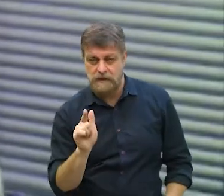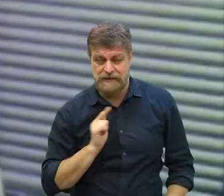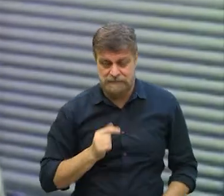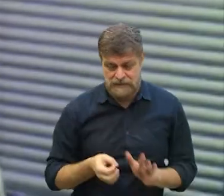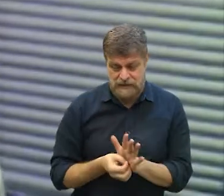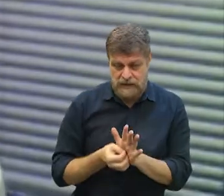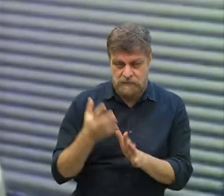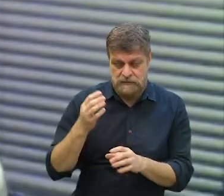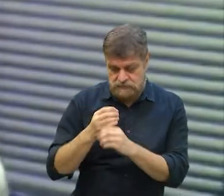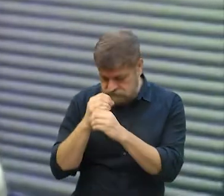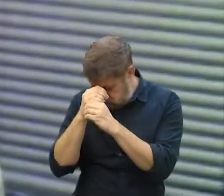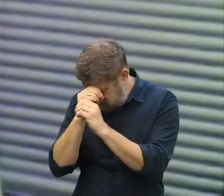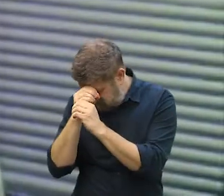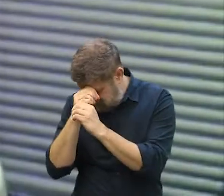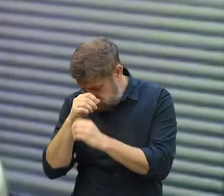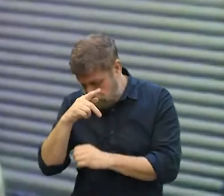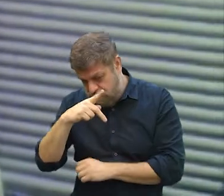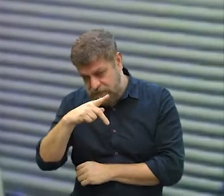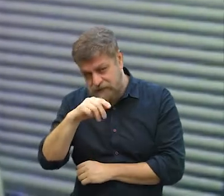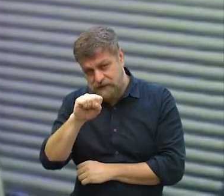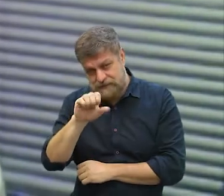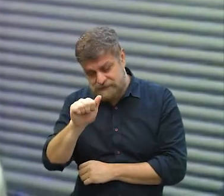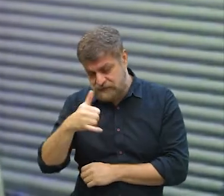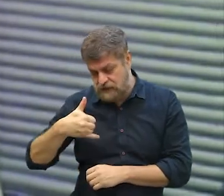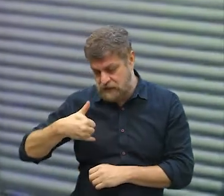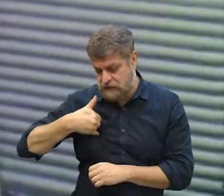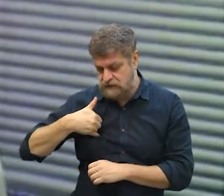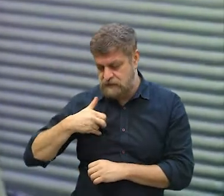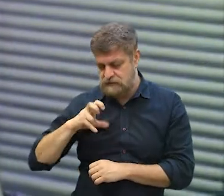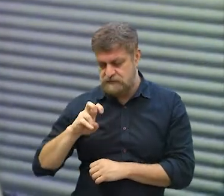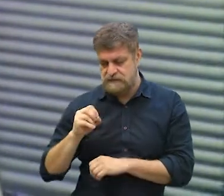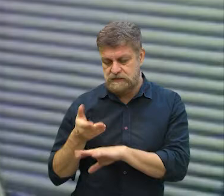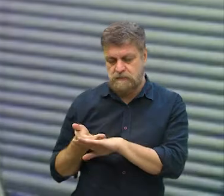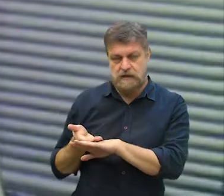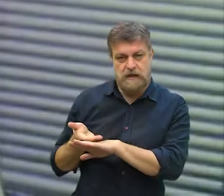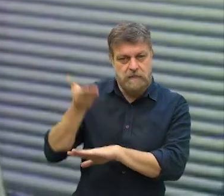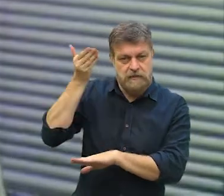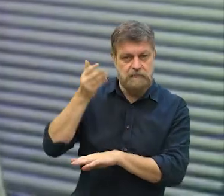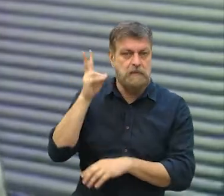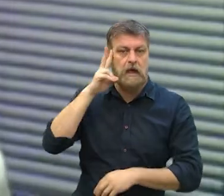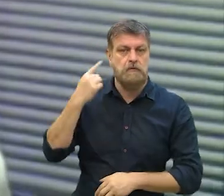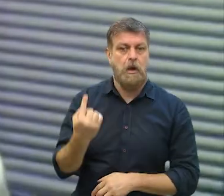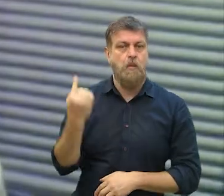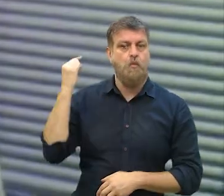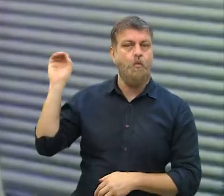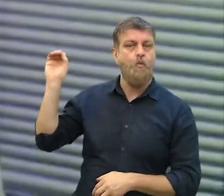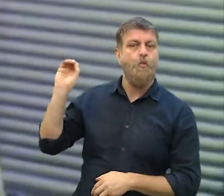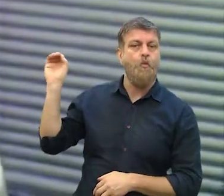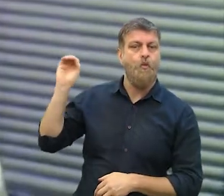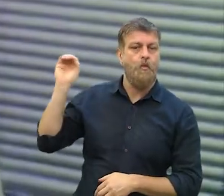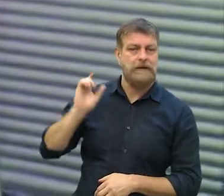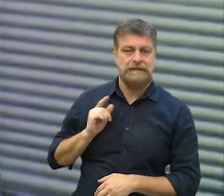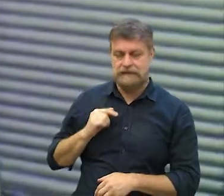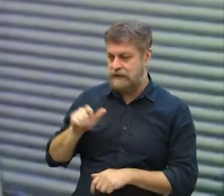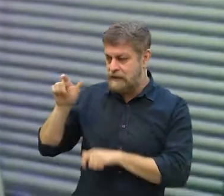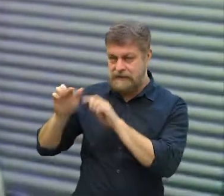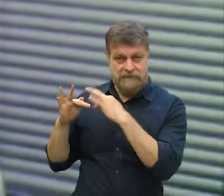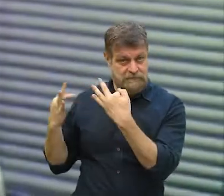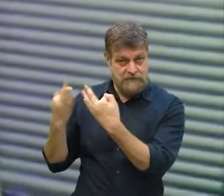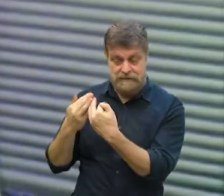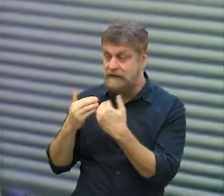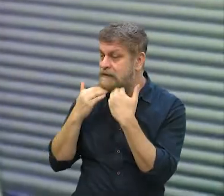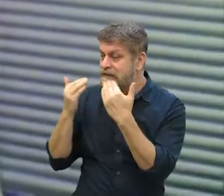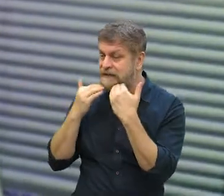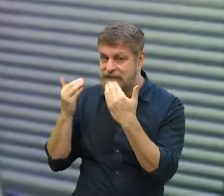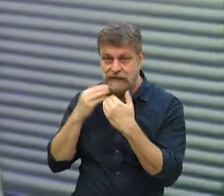de toque e muitas vezes o PSA também, a partir dos 50 anos, para a pessoa que não tem nenhum histórico familiar, não tem nenhum